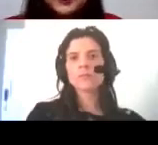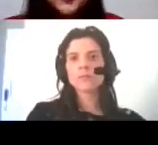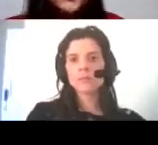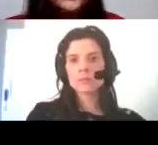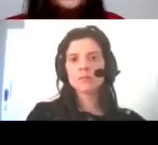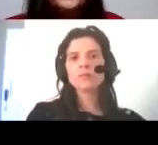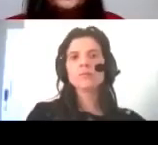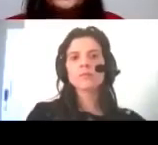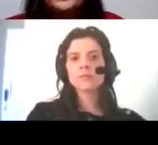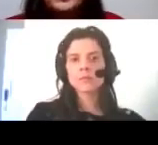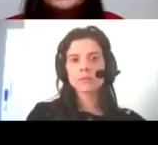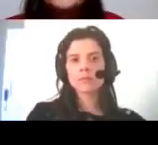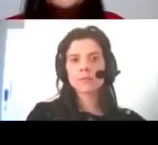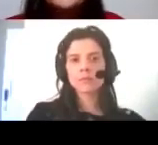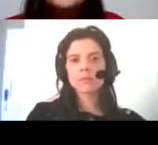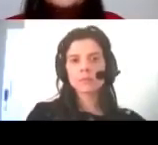federais aí.